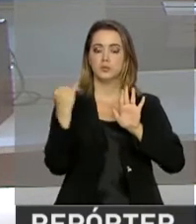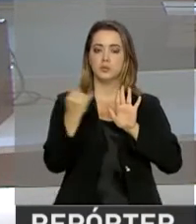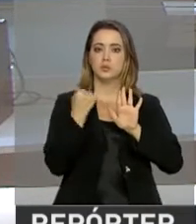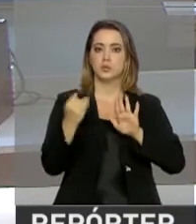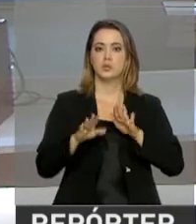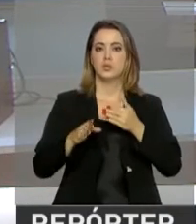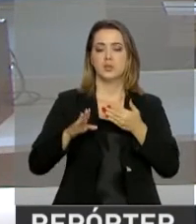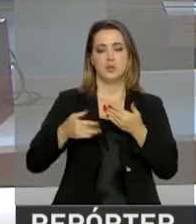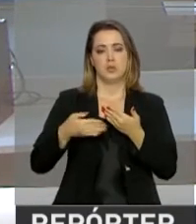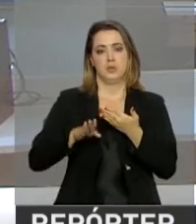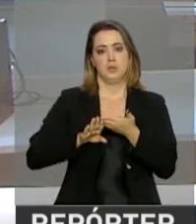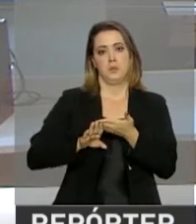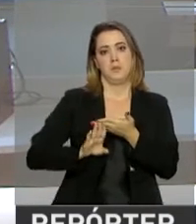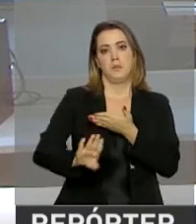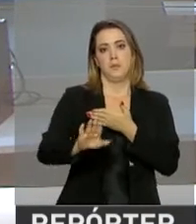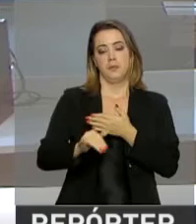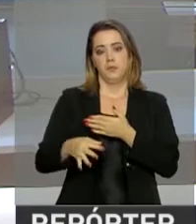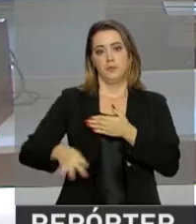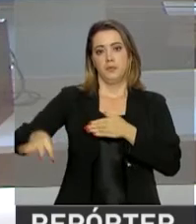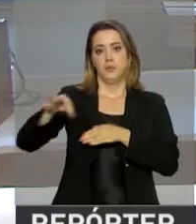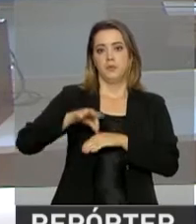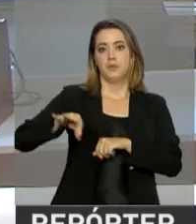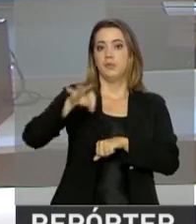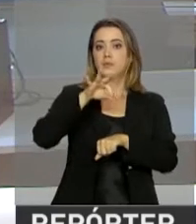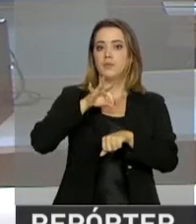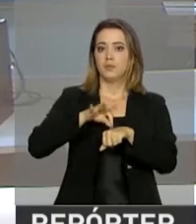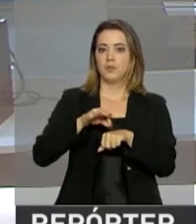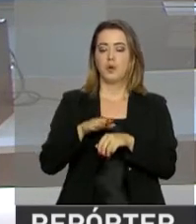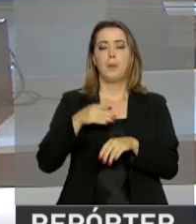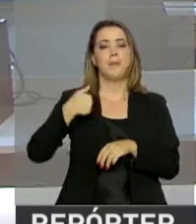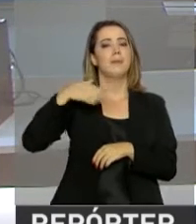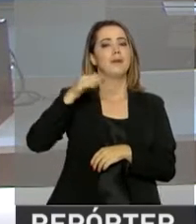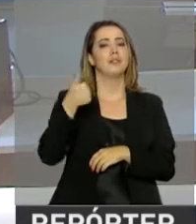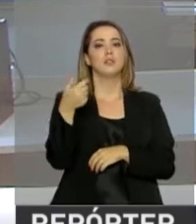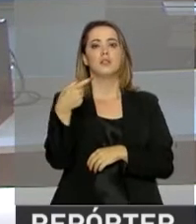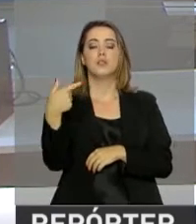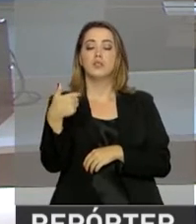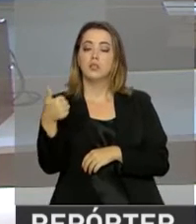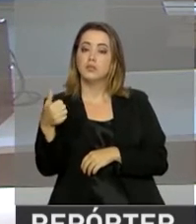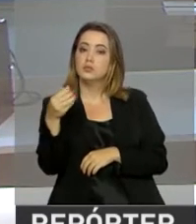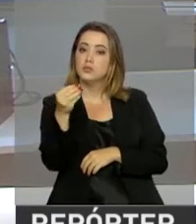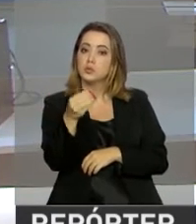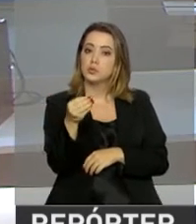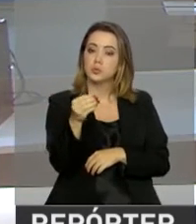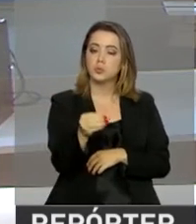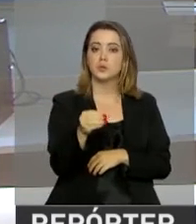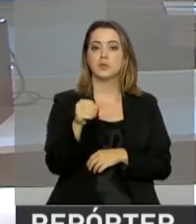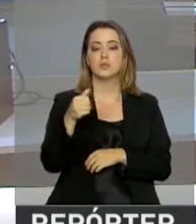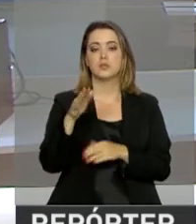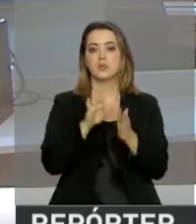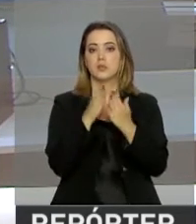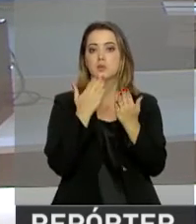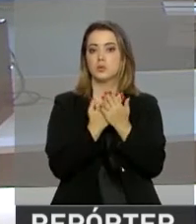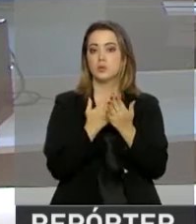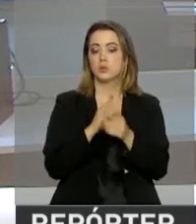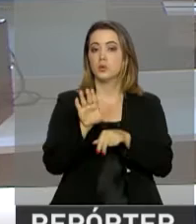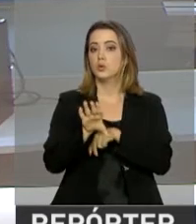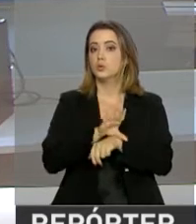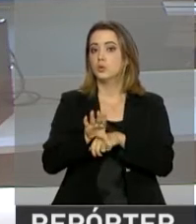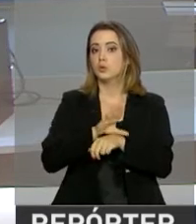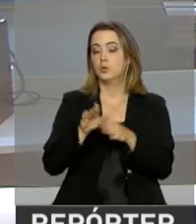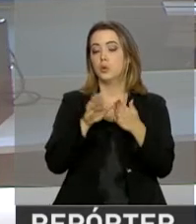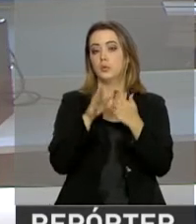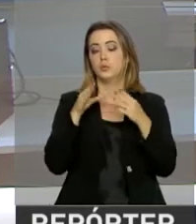se combater o mosquito Aedes aegypti. Mais de 1.100 escolas participaram de um concurso promovido pelo Ministério da Educação e deram